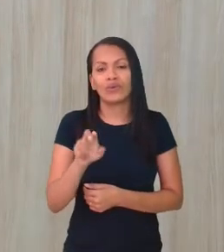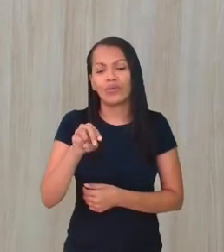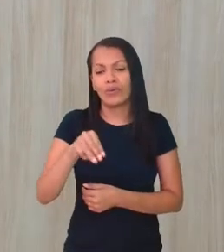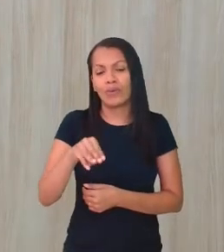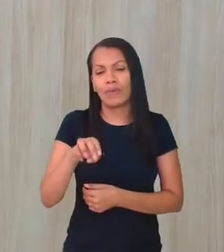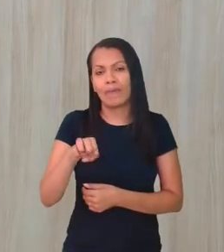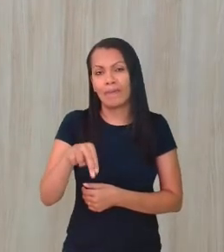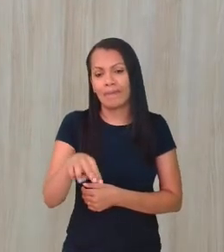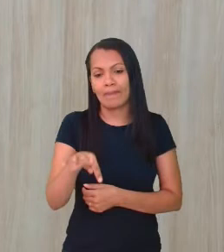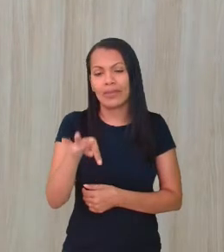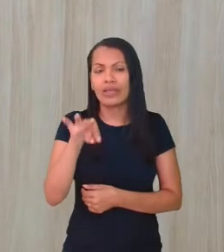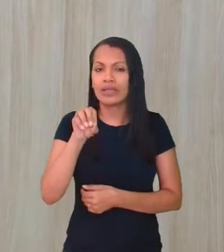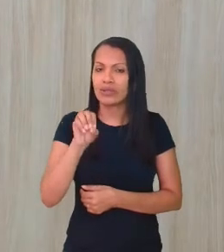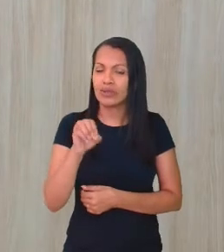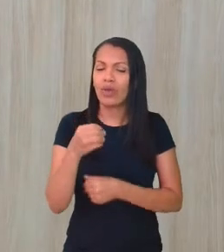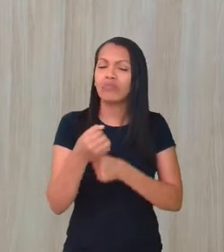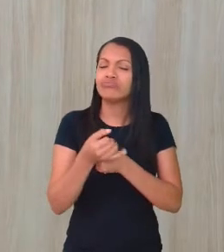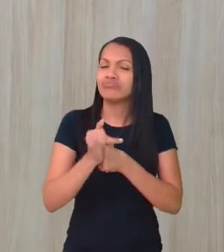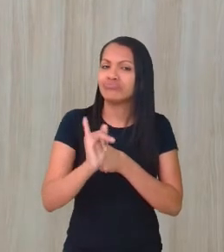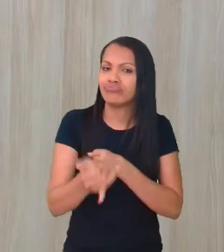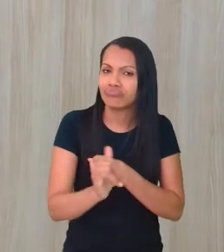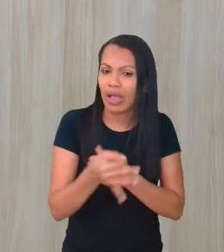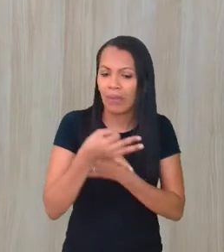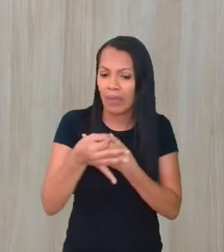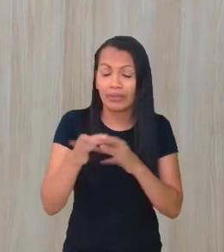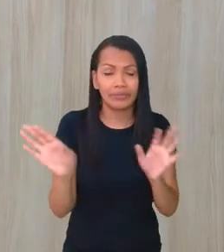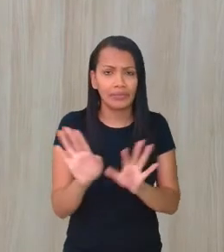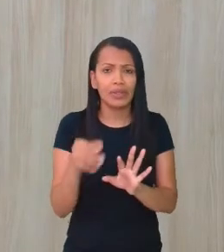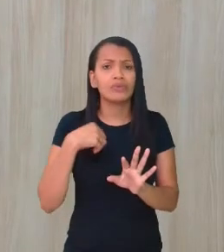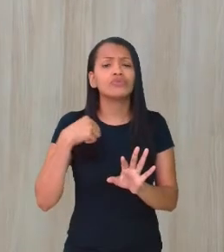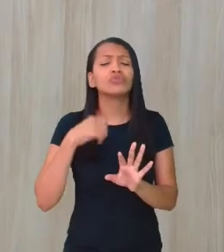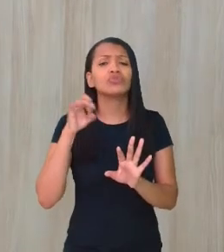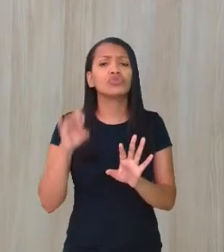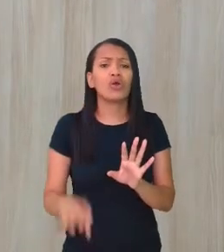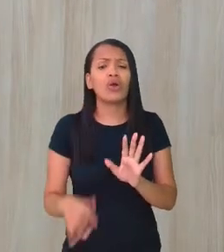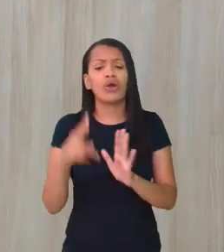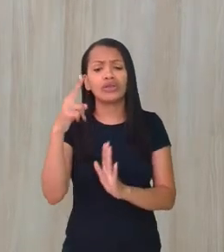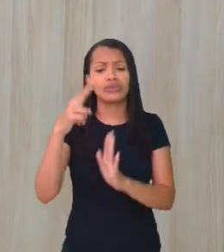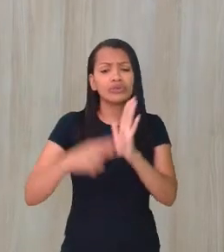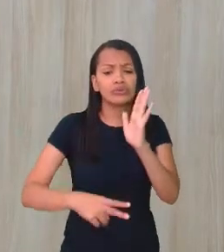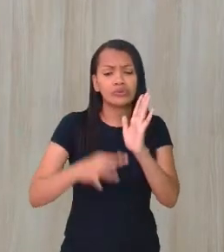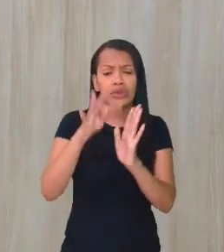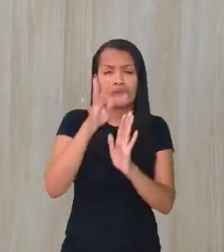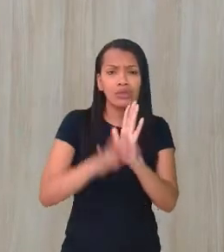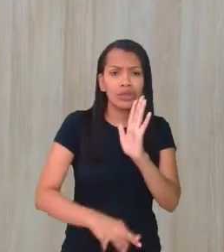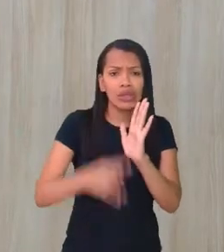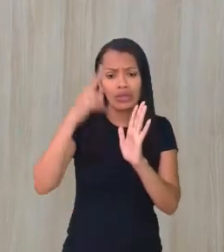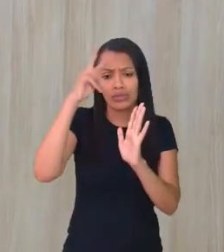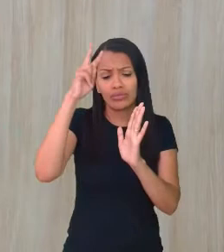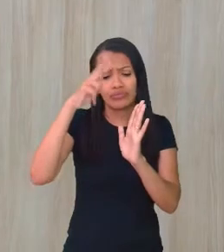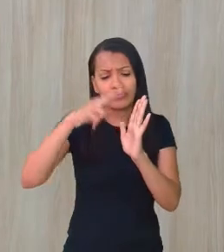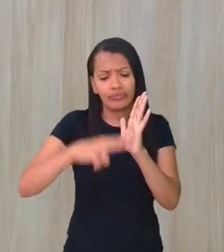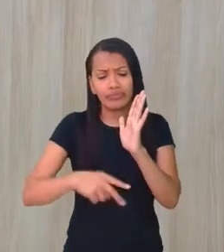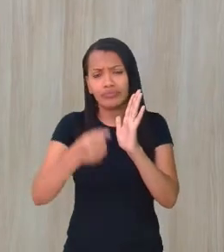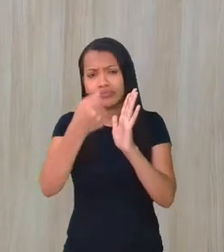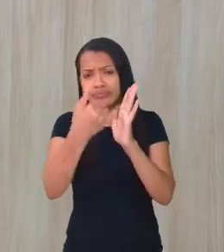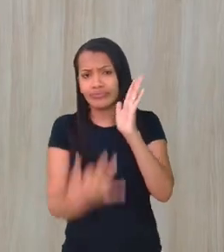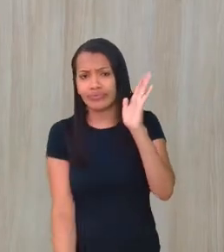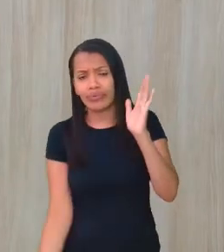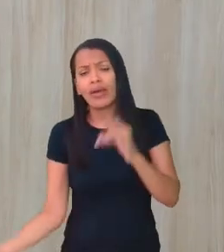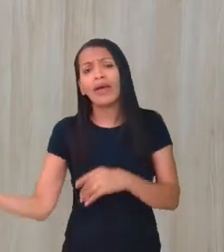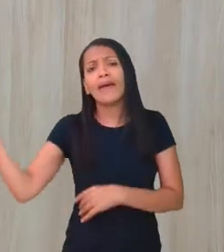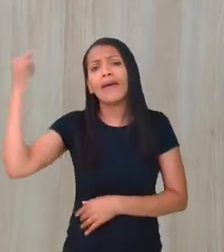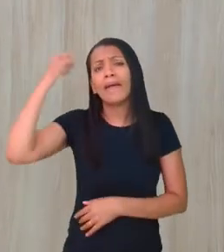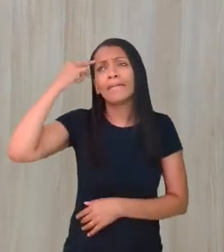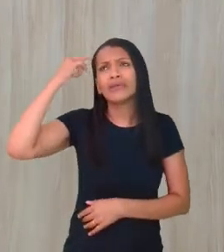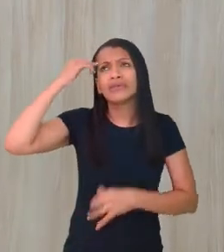coisa. Pelo contrário, ela só está narrando uma historinha e a partir dessa narrativa é que a gente começa a pensar que caraminholas, né, professora